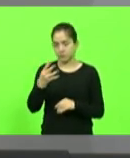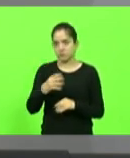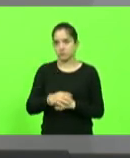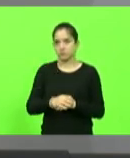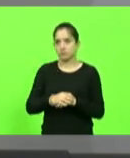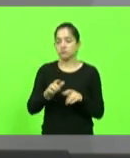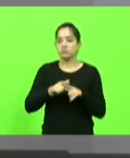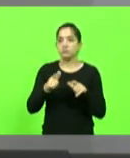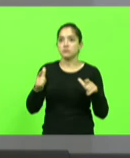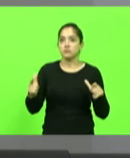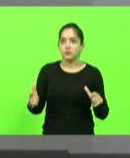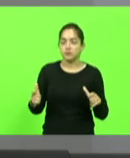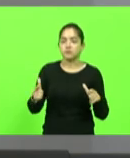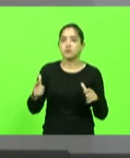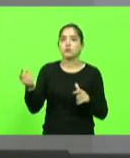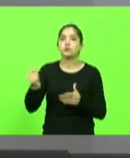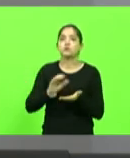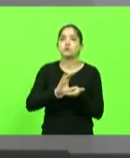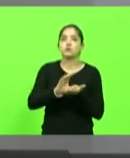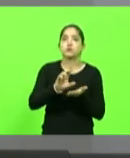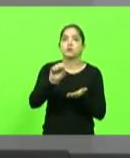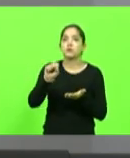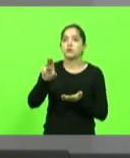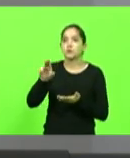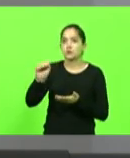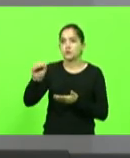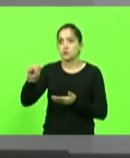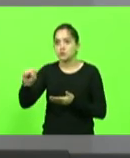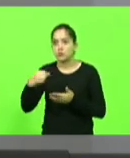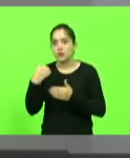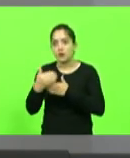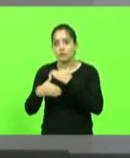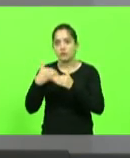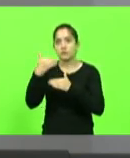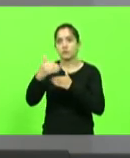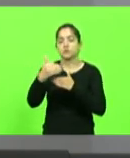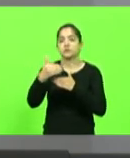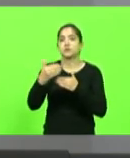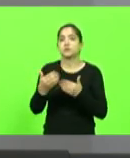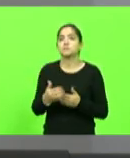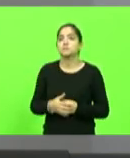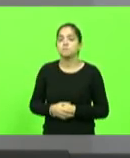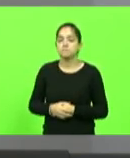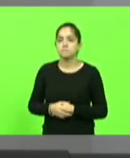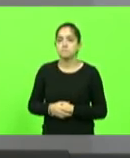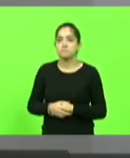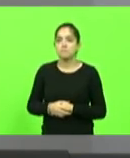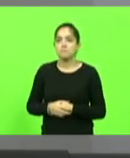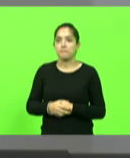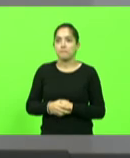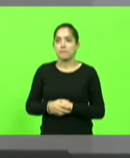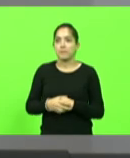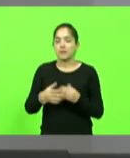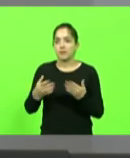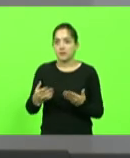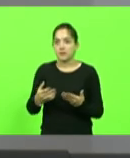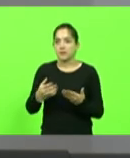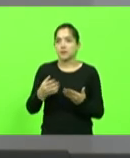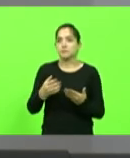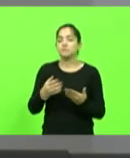ampliação do financiamento dos SUAS, avançar nos pisos também. E o ponto